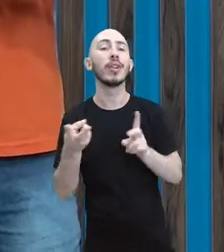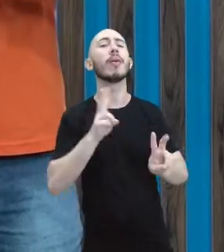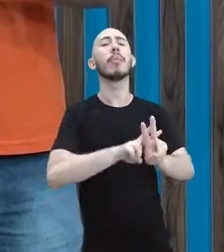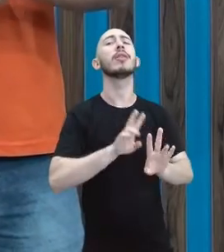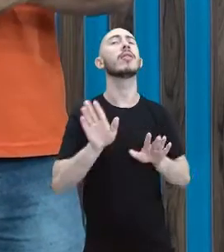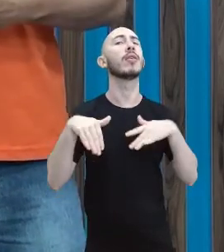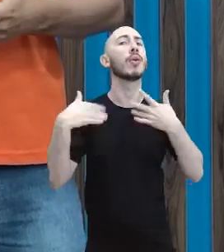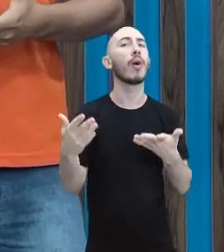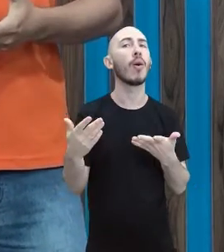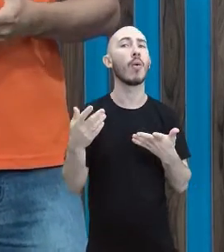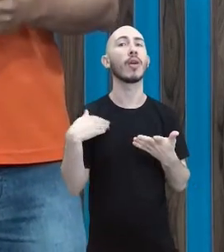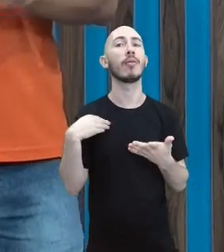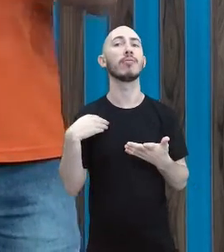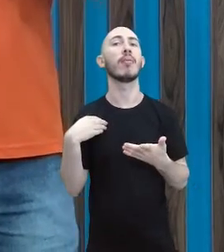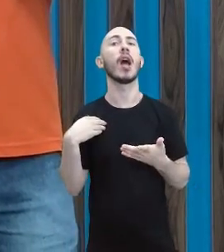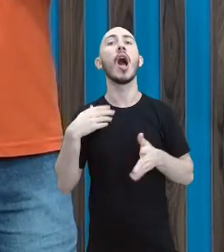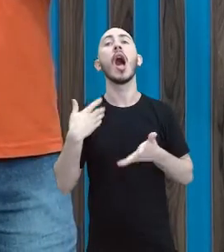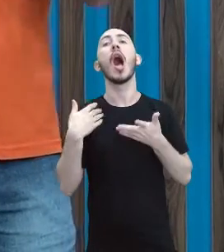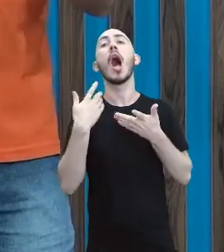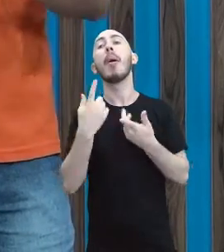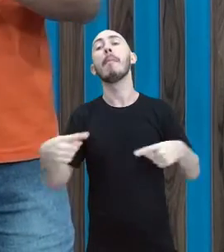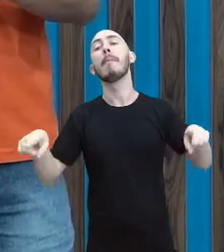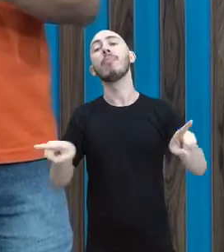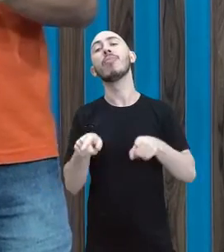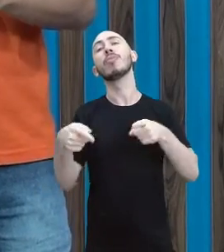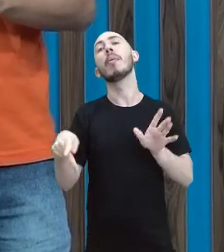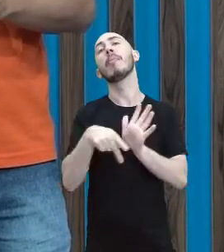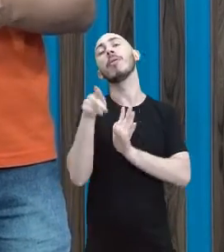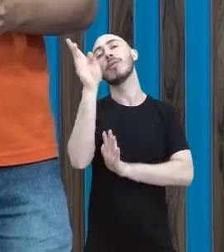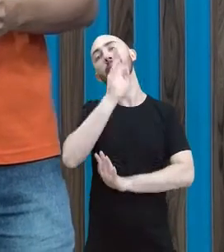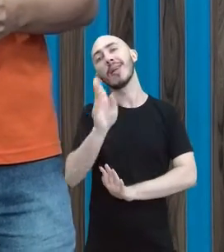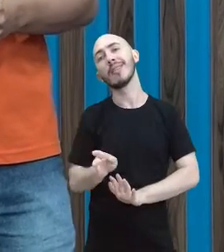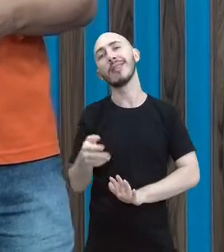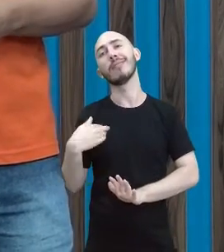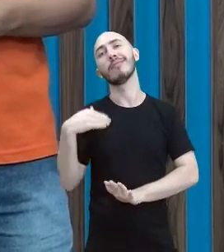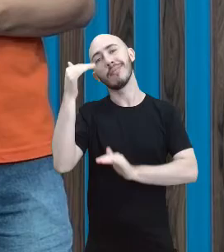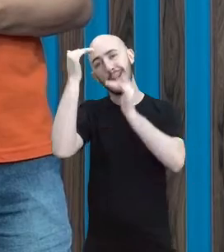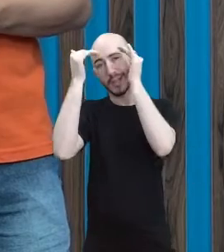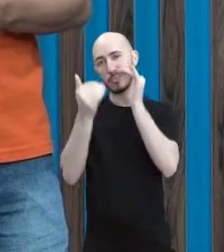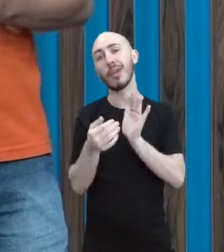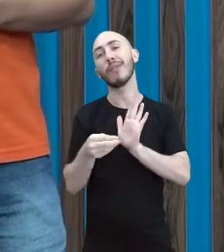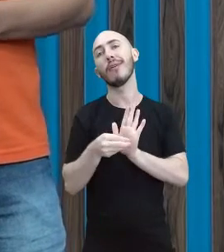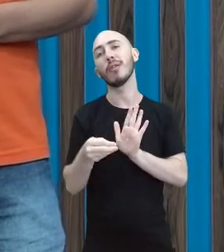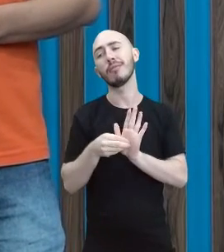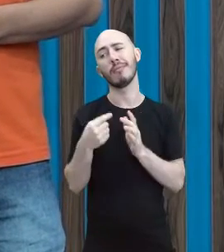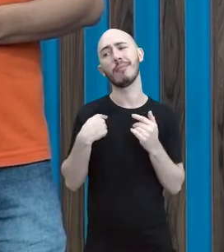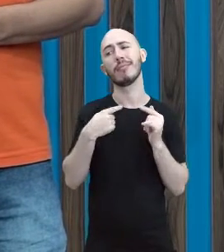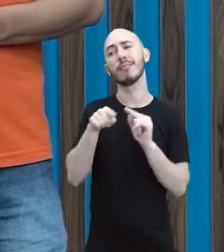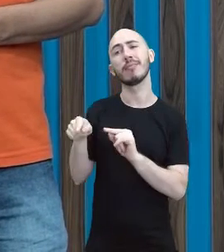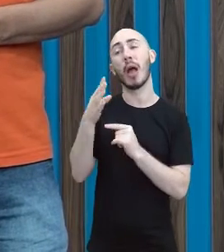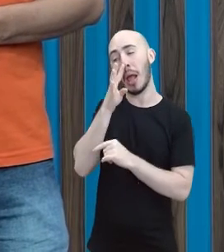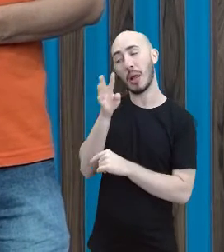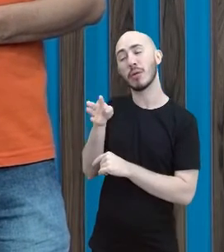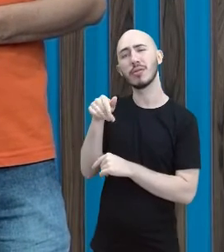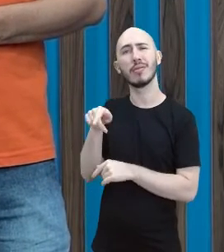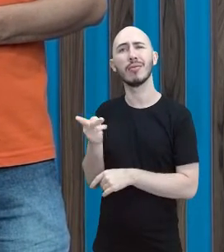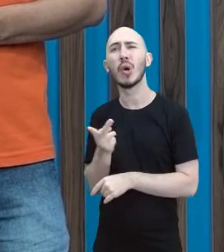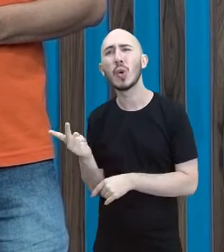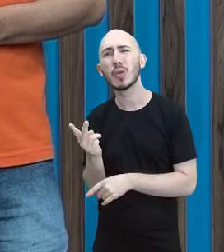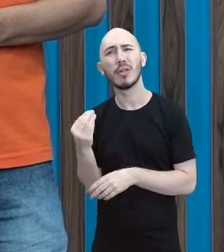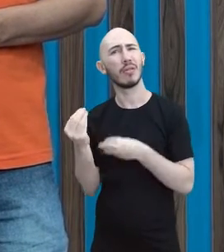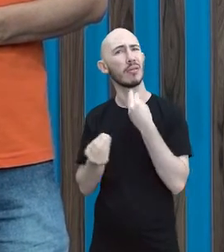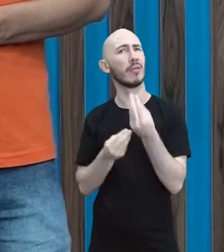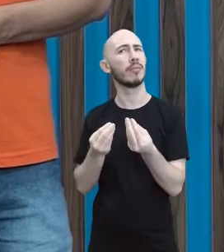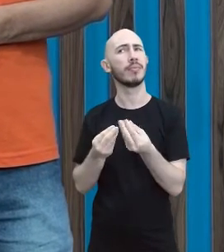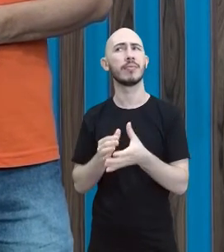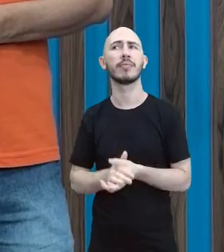né? Então, de respeitar o hino brasileiro. Mas existe um processo, na verdade, cheio de falsidades, inclusive afirmando que o Gilberto Gil havia lançado um